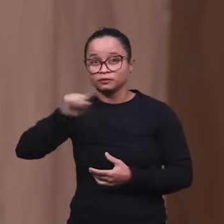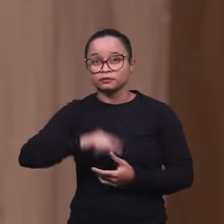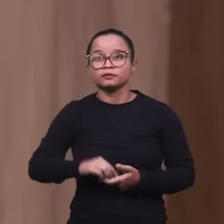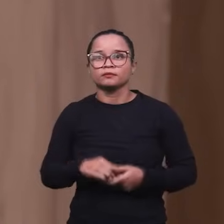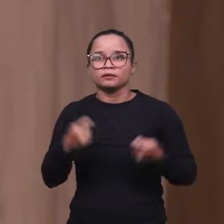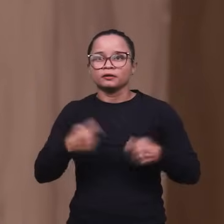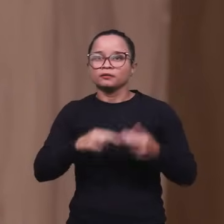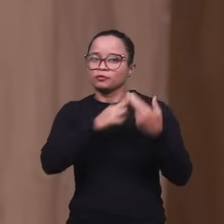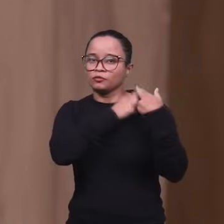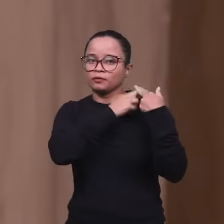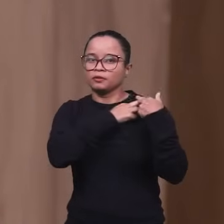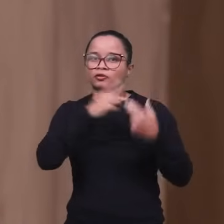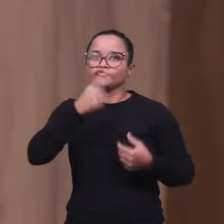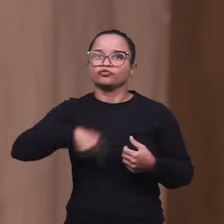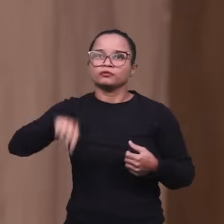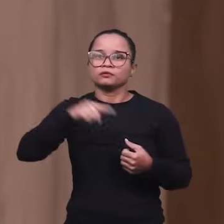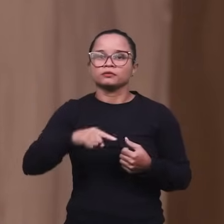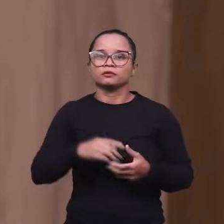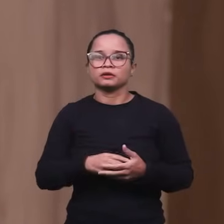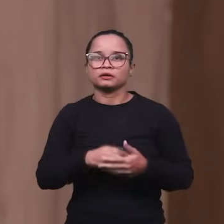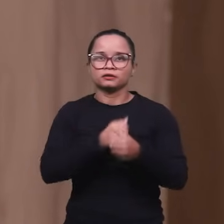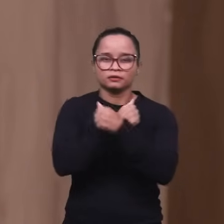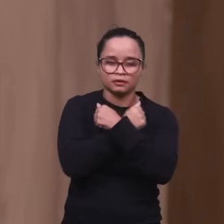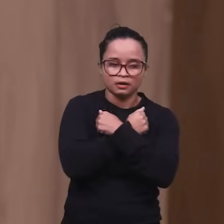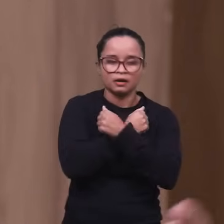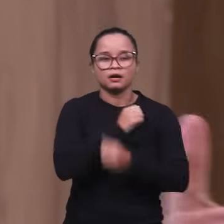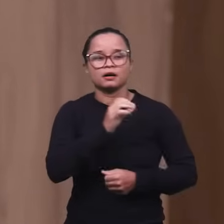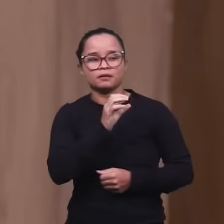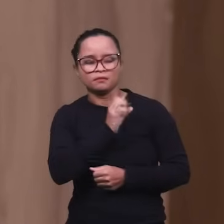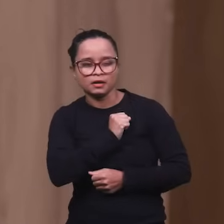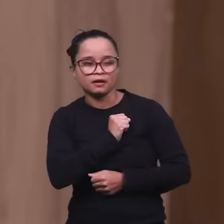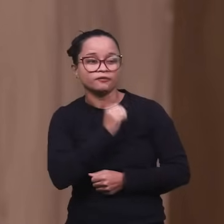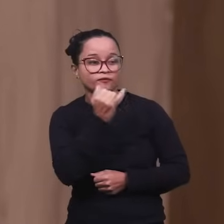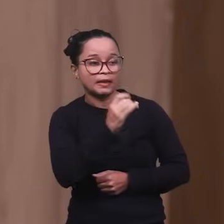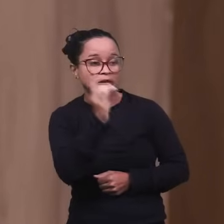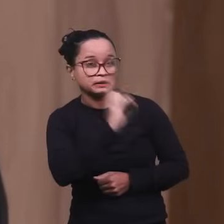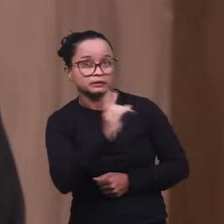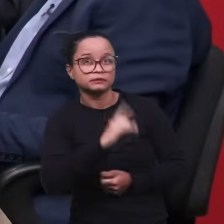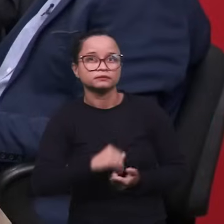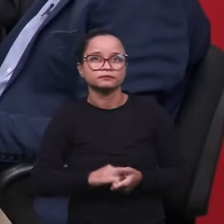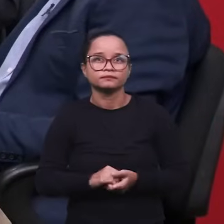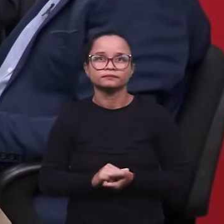parte, nós temos que fazer. De abraçar, de amar, de dizer não.